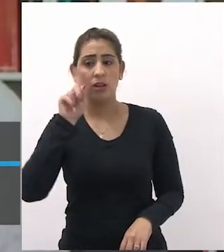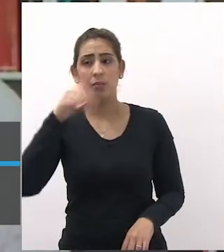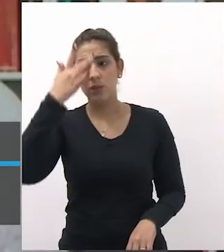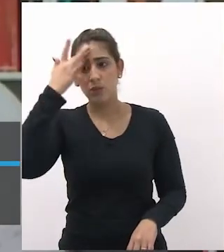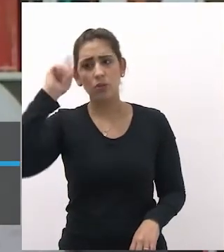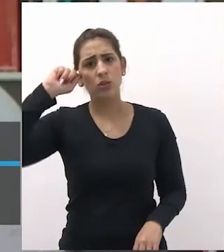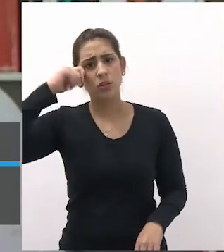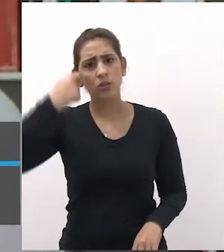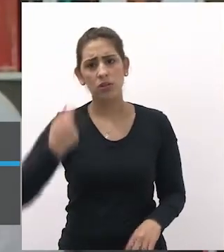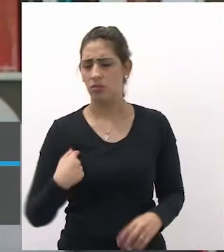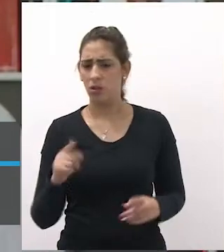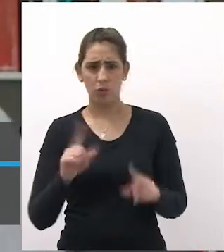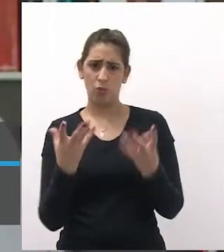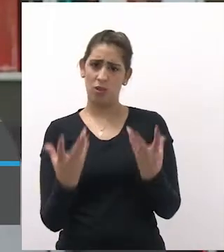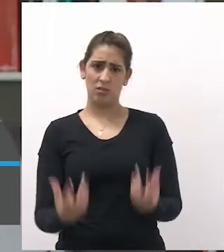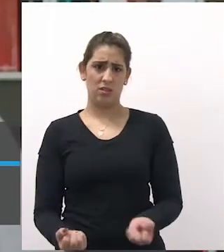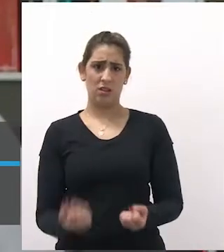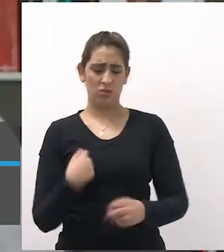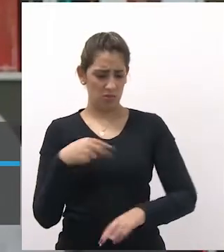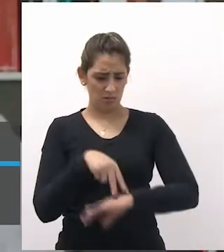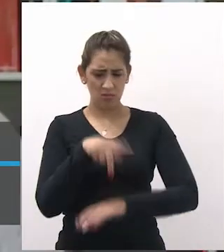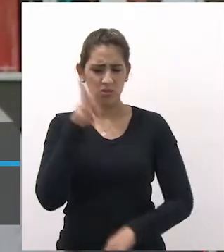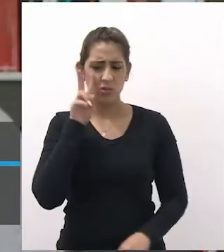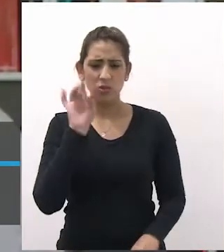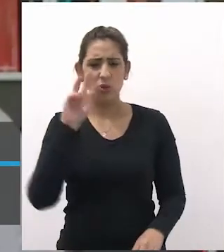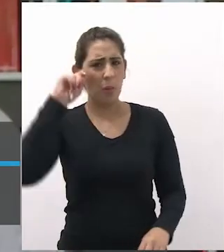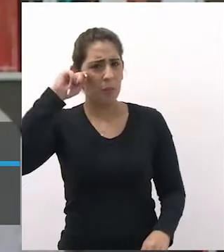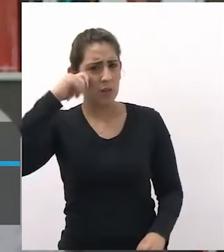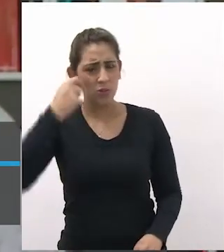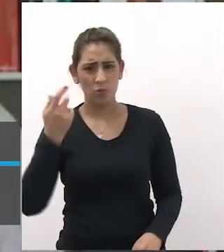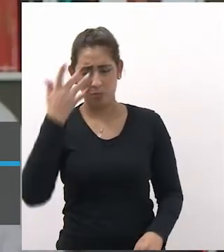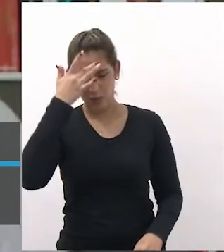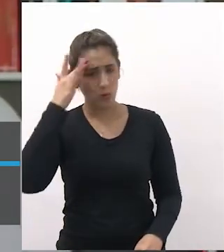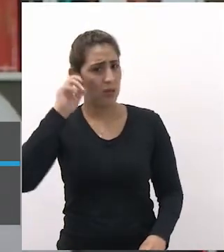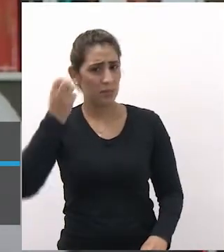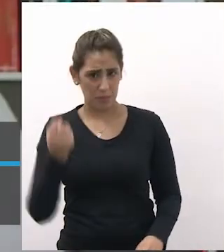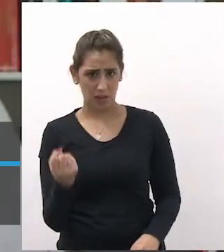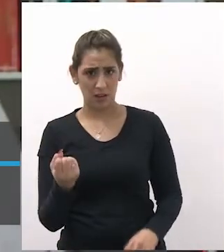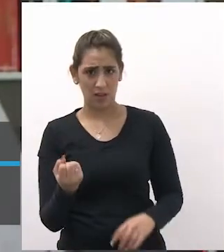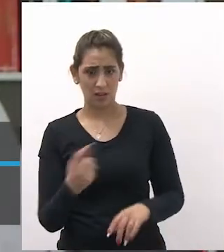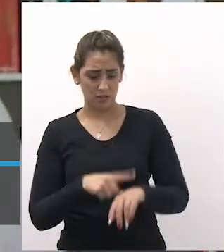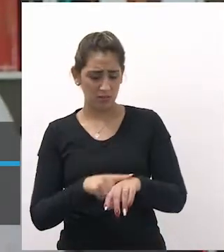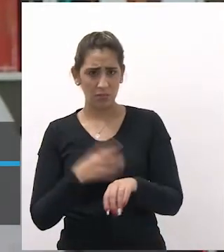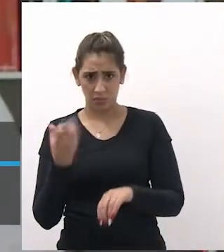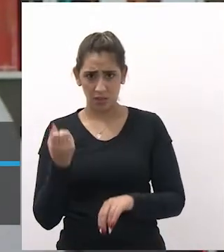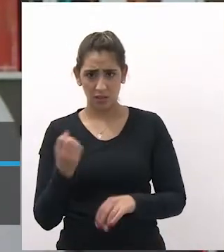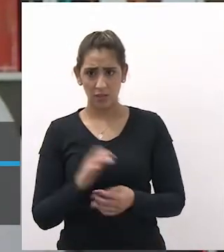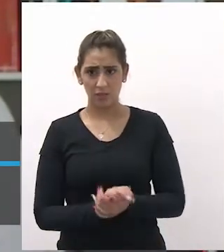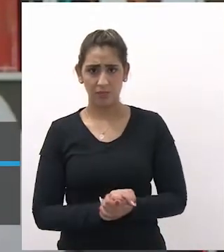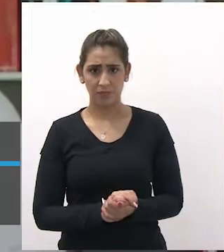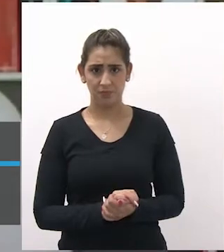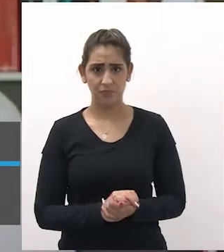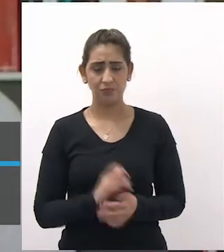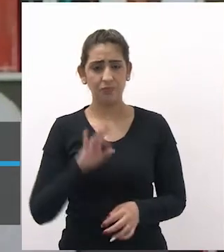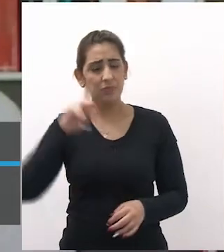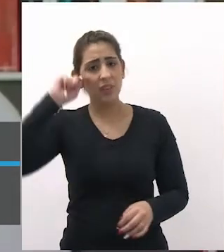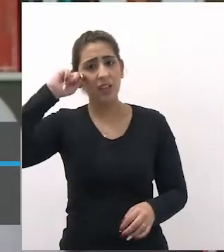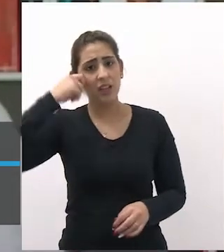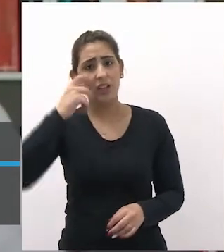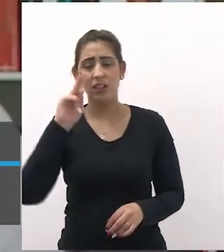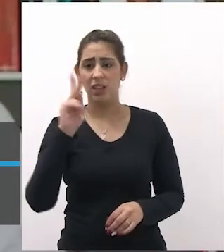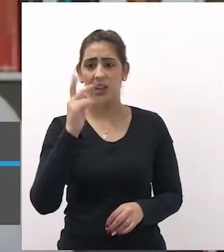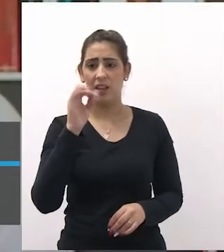ver incluído nessa história. E o que é mais curioso em relação a isso? O que nós chamamos de epistemicídio negro. Como é que